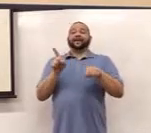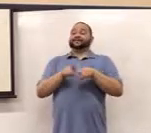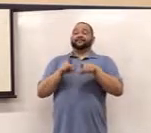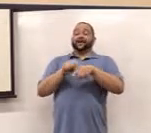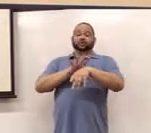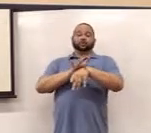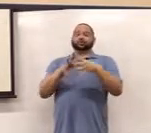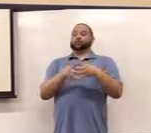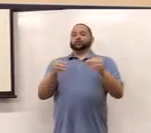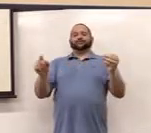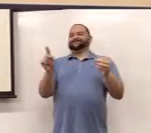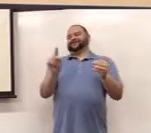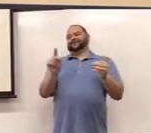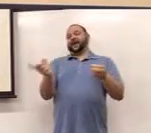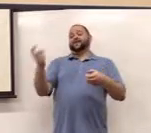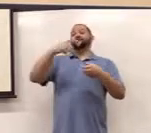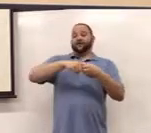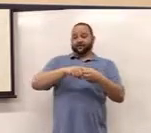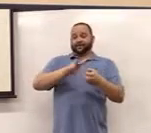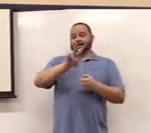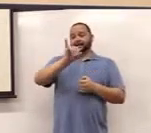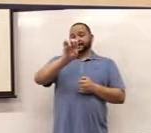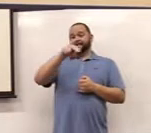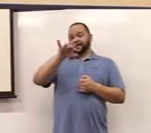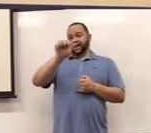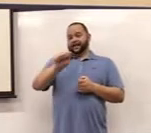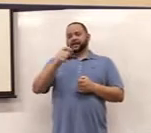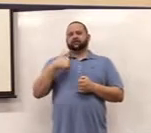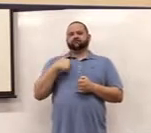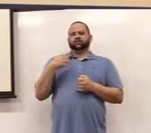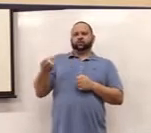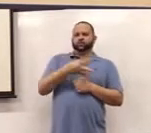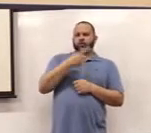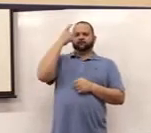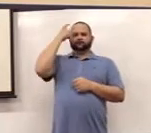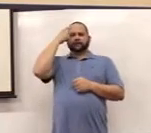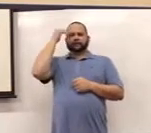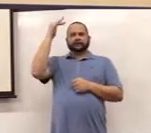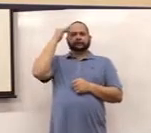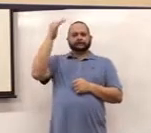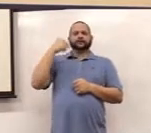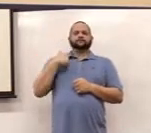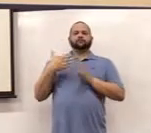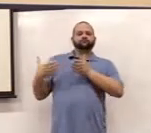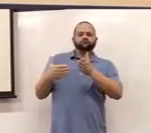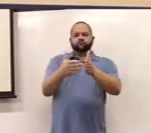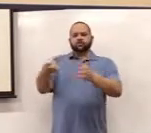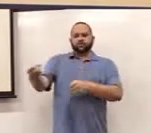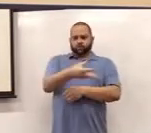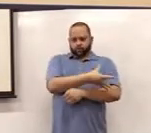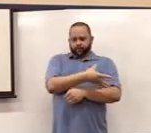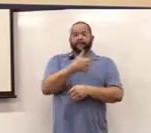da surdez. Ele volta para Viena e aí com uma nova perspectiva. Ele fala, não, eu vou traçar um novo caminho agora. E aí ele